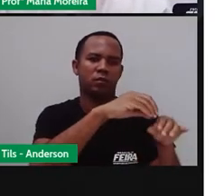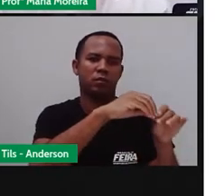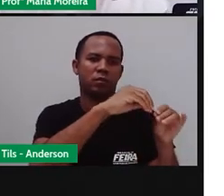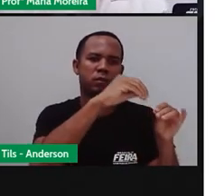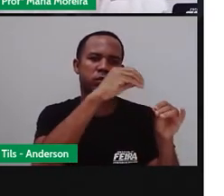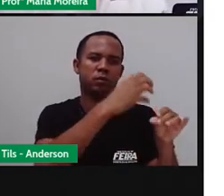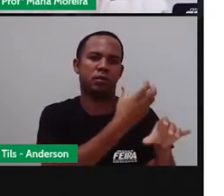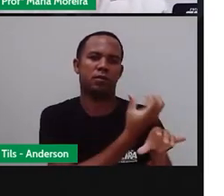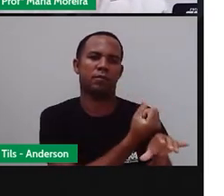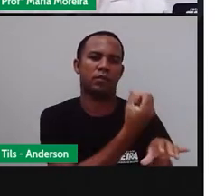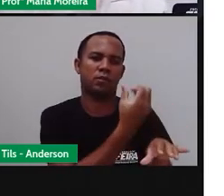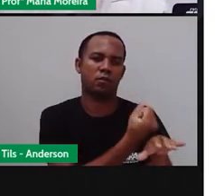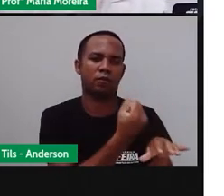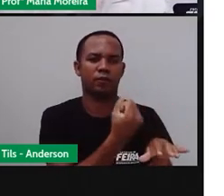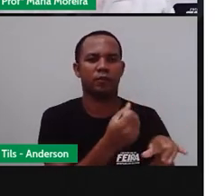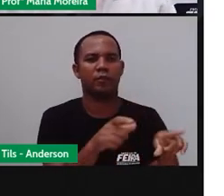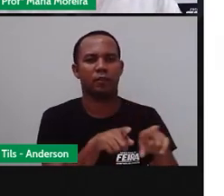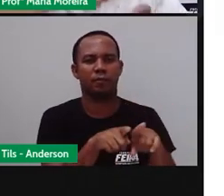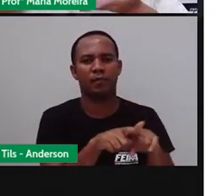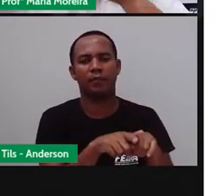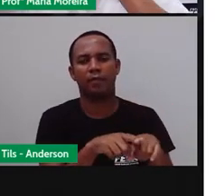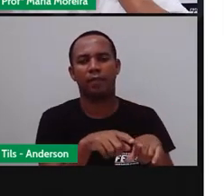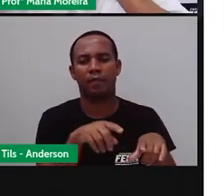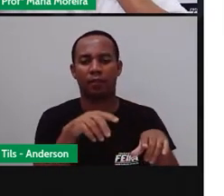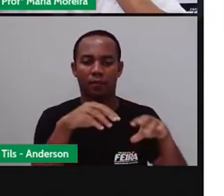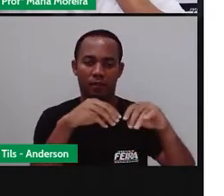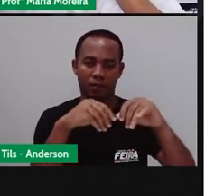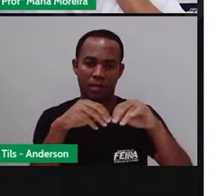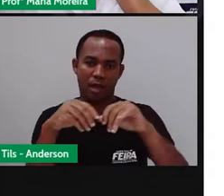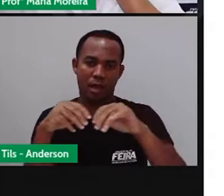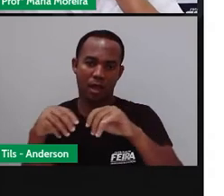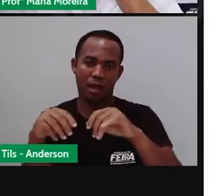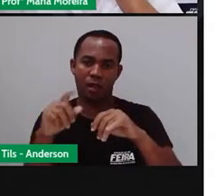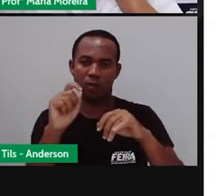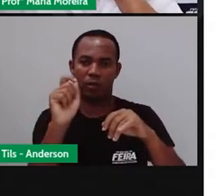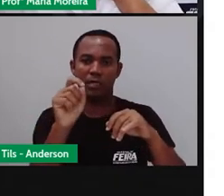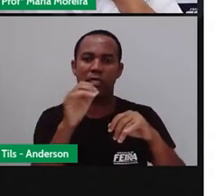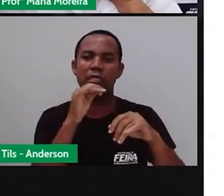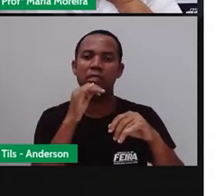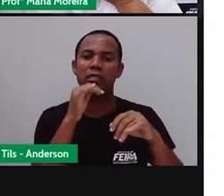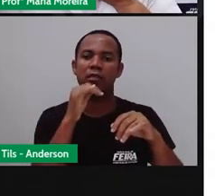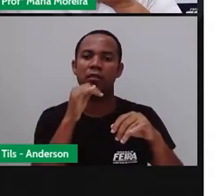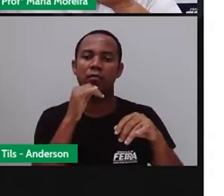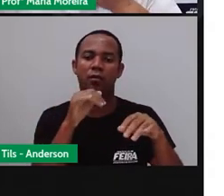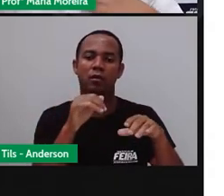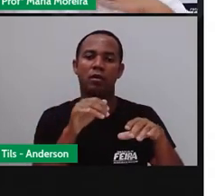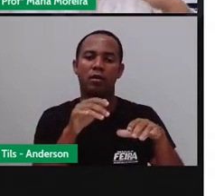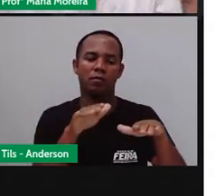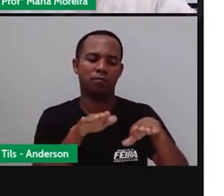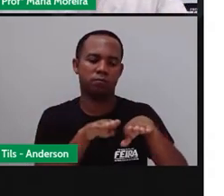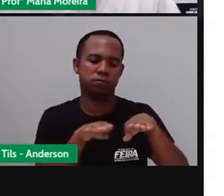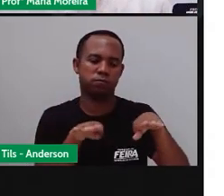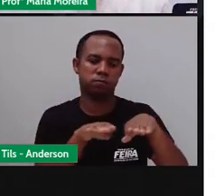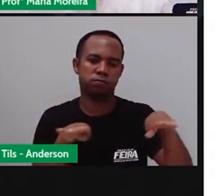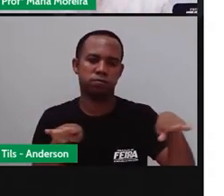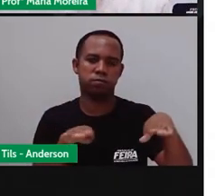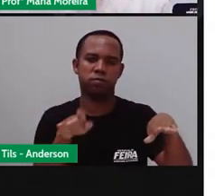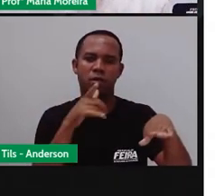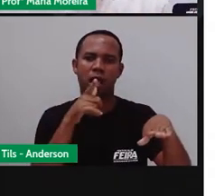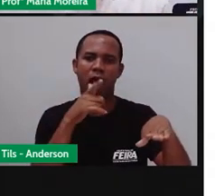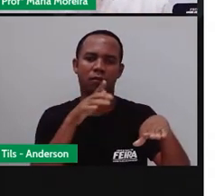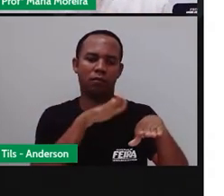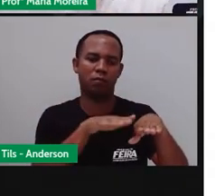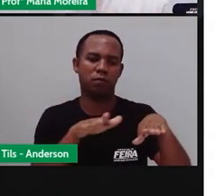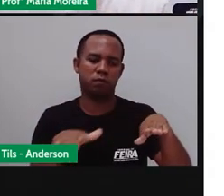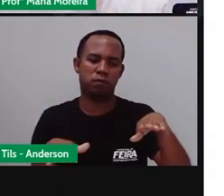ele iria o quê? Absorver. E assim é o solo. Quando a gente põe aquela camada de asfalto, a água bate e escorre para as